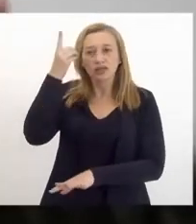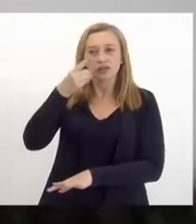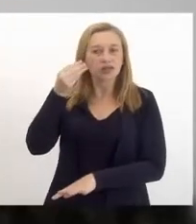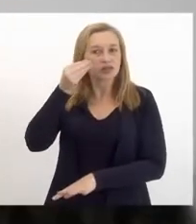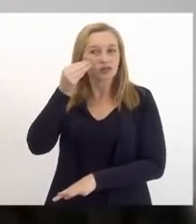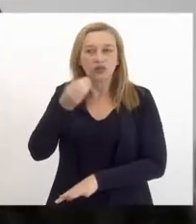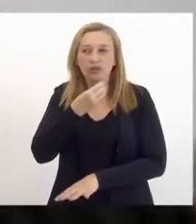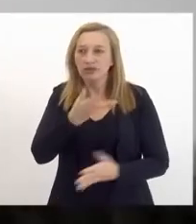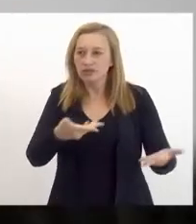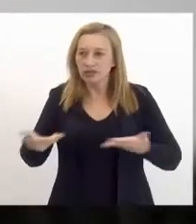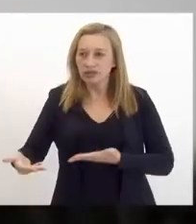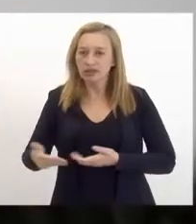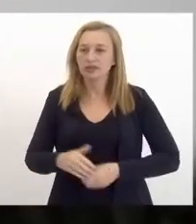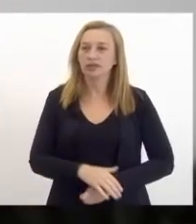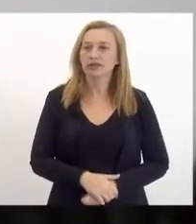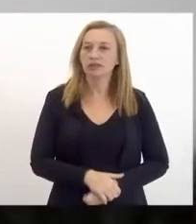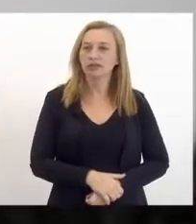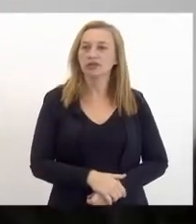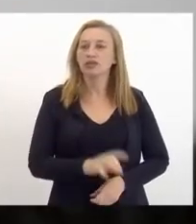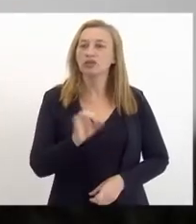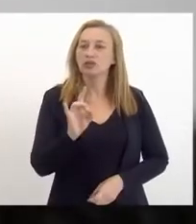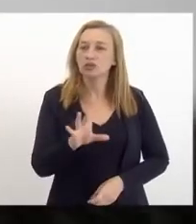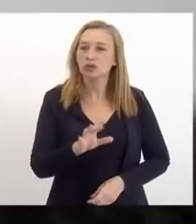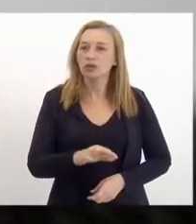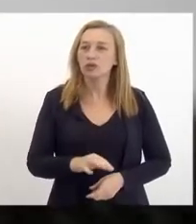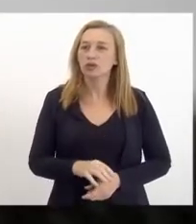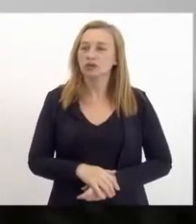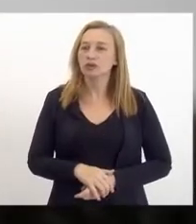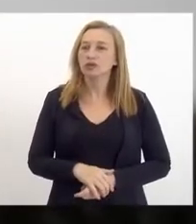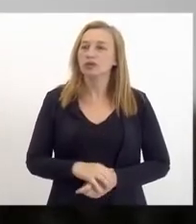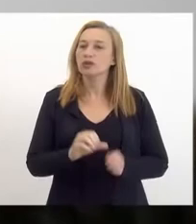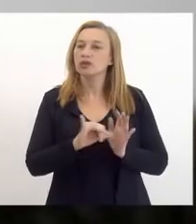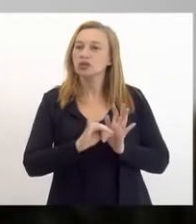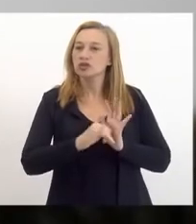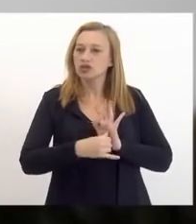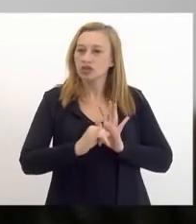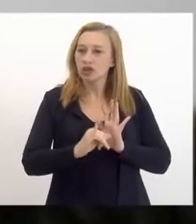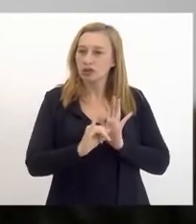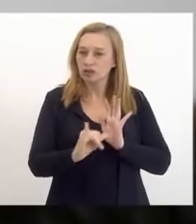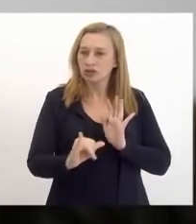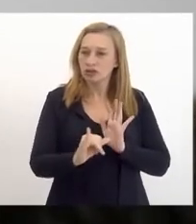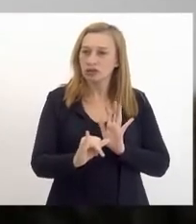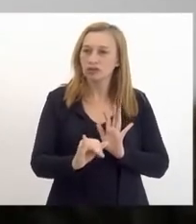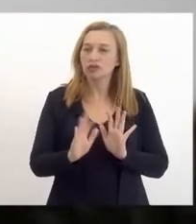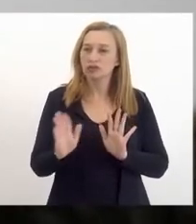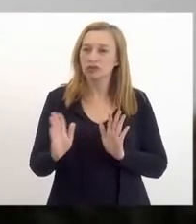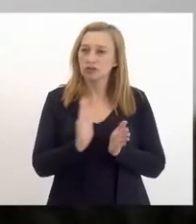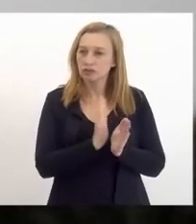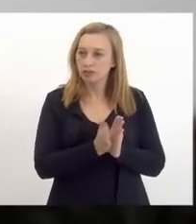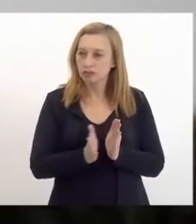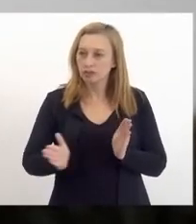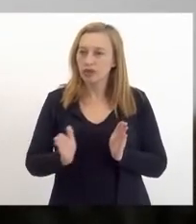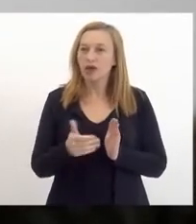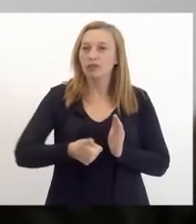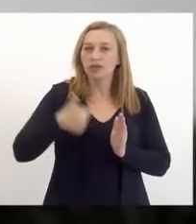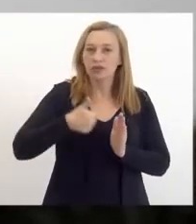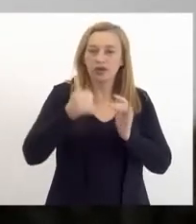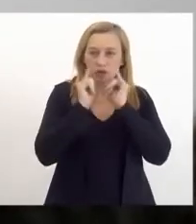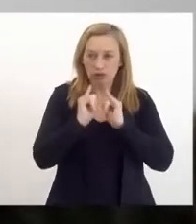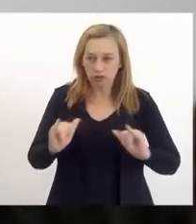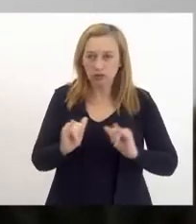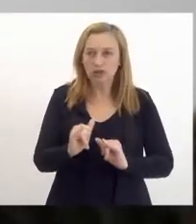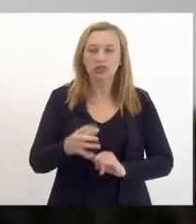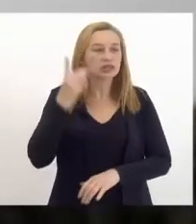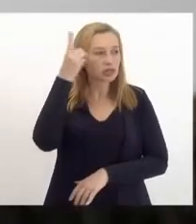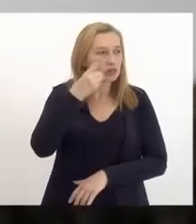bem-vinda. Essa é apenas para que o edital de convocação será feito da seguinte forma. Primeiro, um anúncio. A